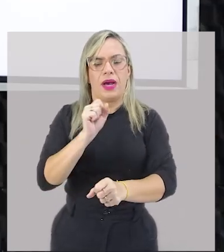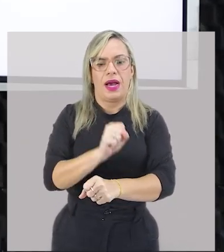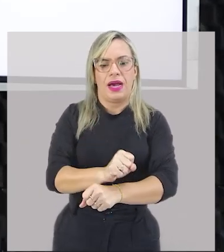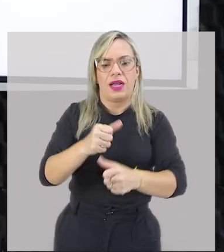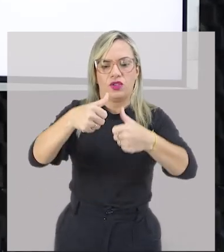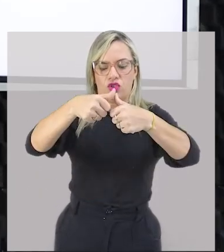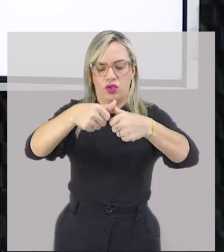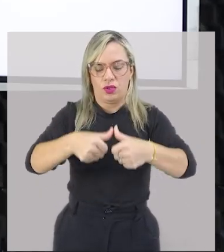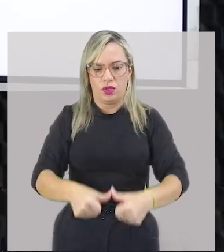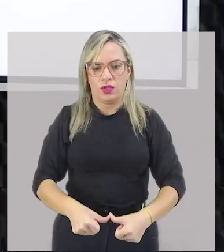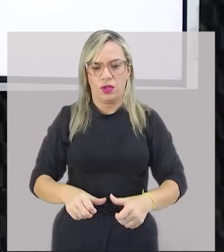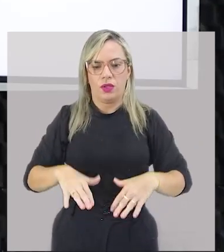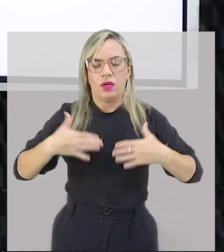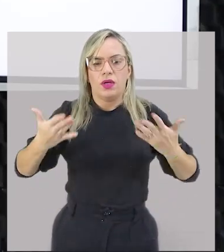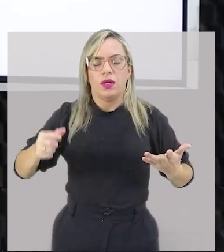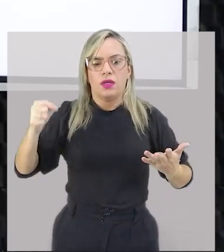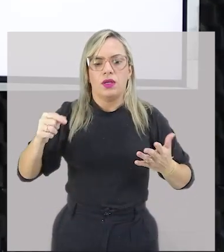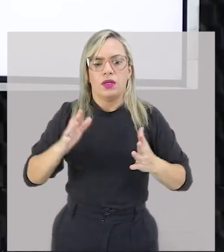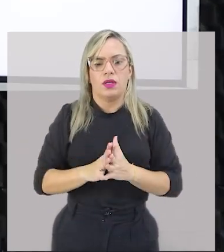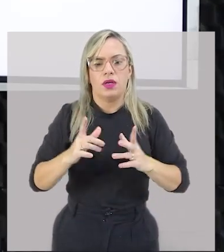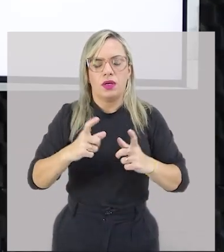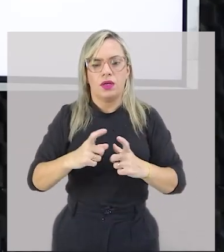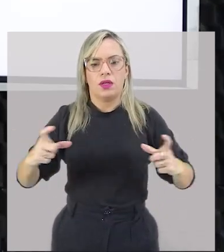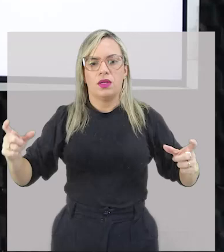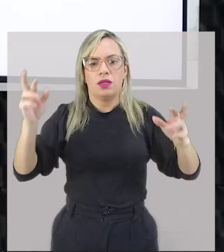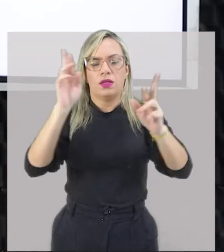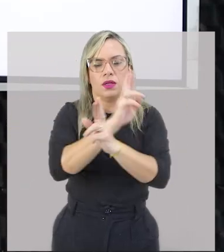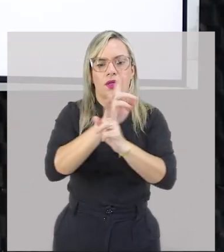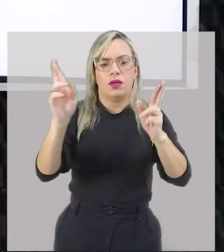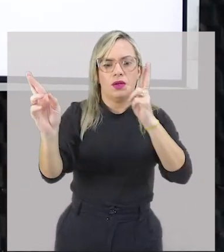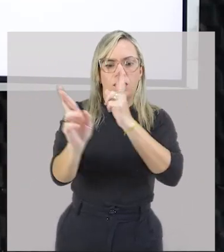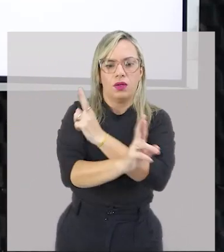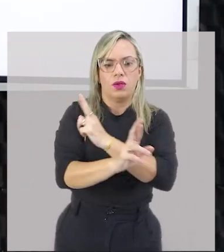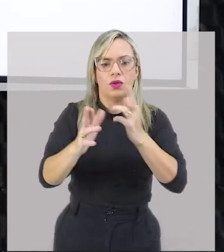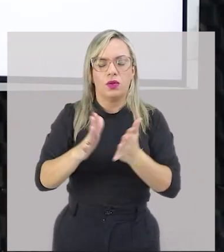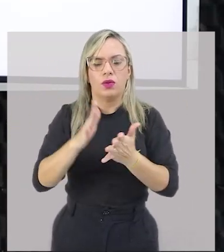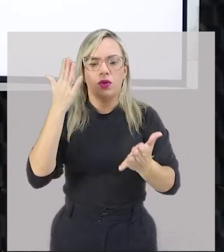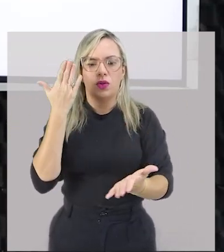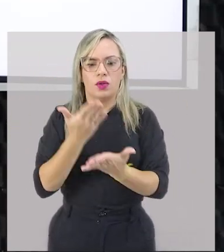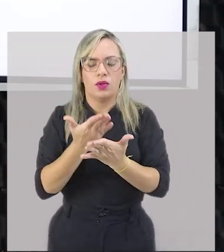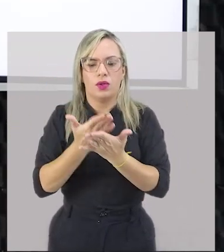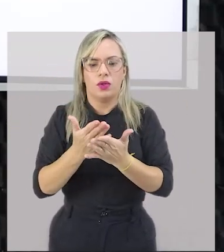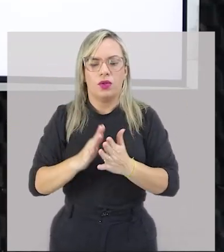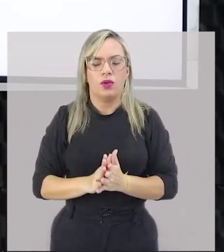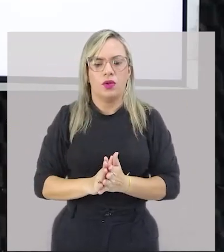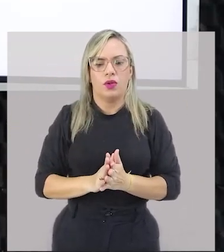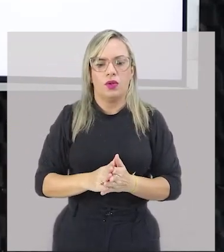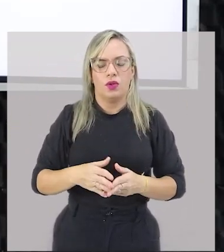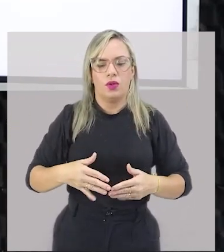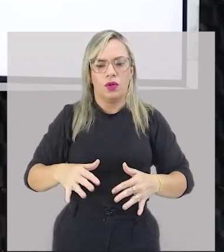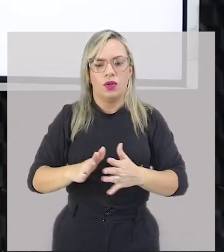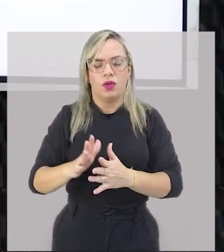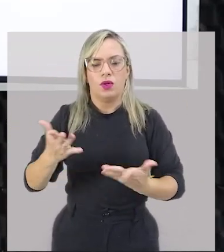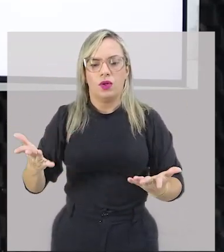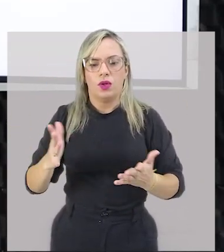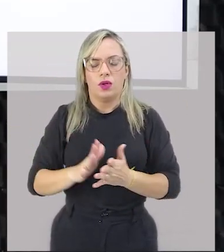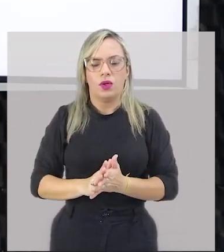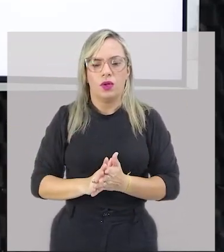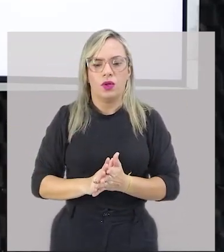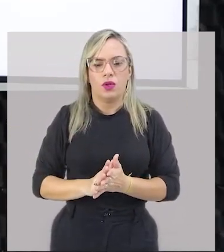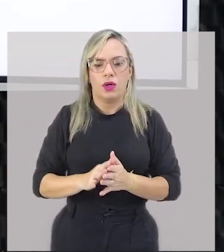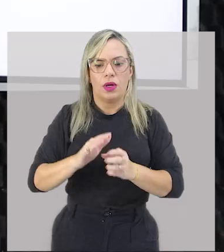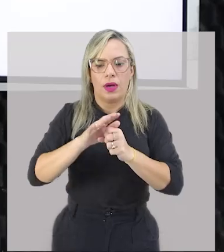repouso, tá? Quais são as grandezas relacionadas ao estudo dos fluidos em repouso? Uma delas é a